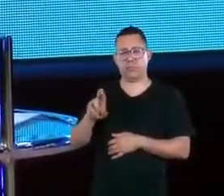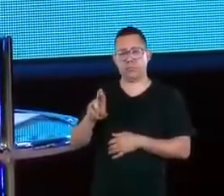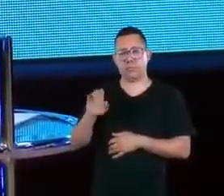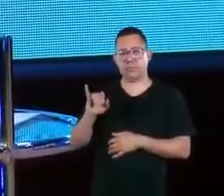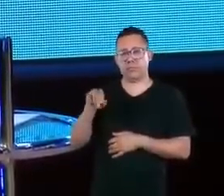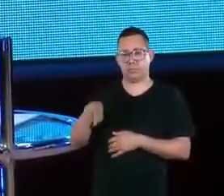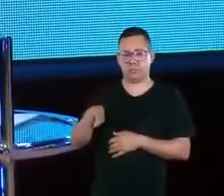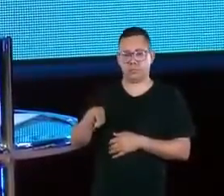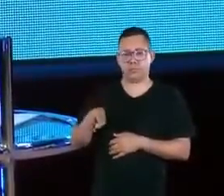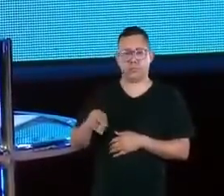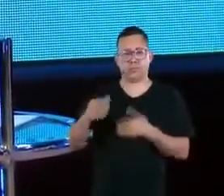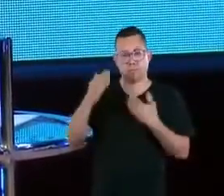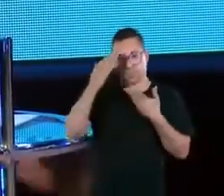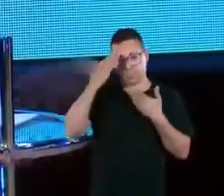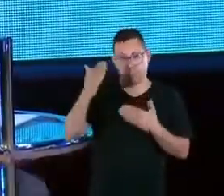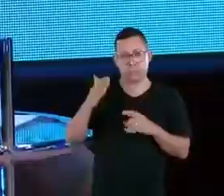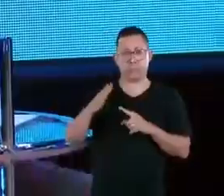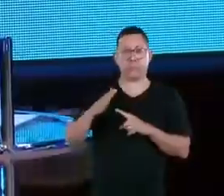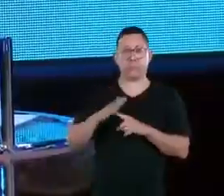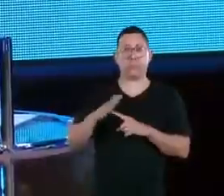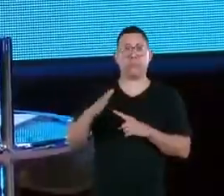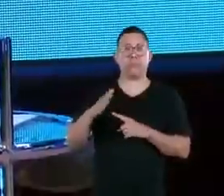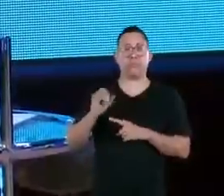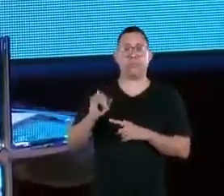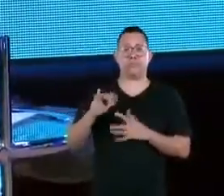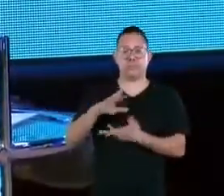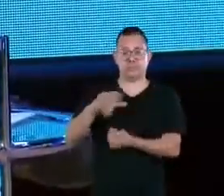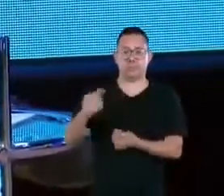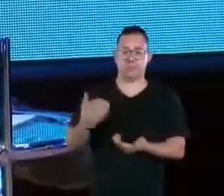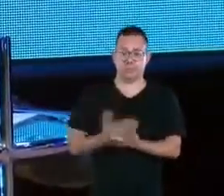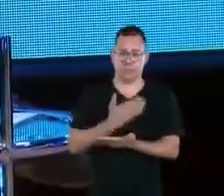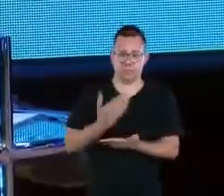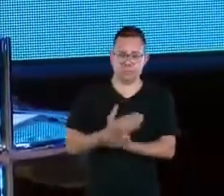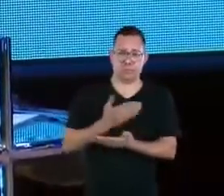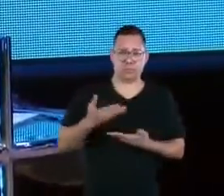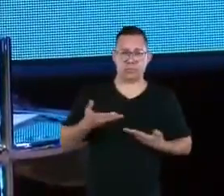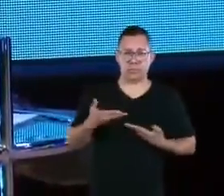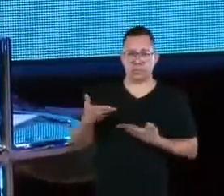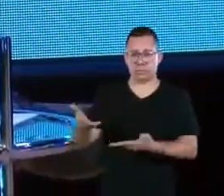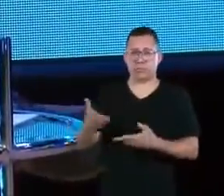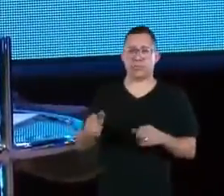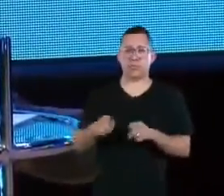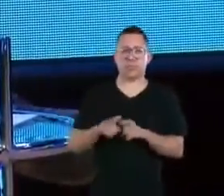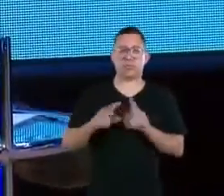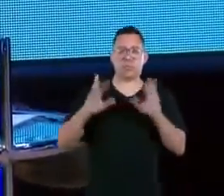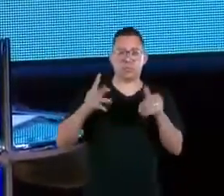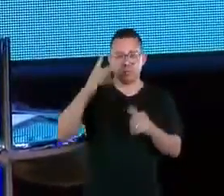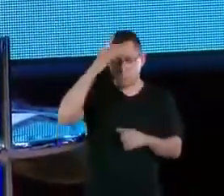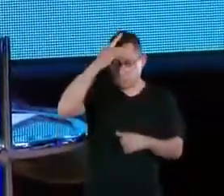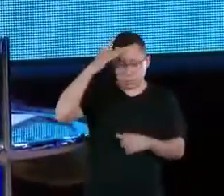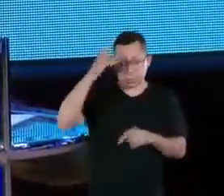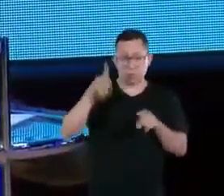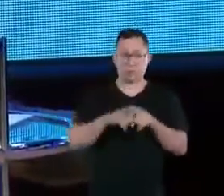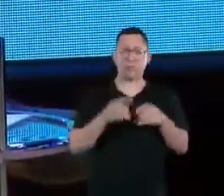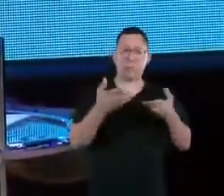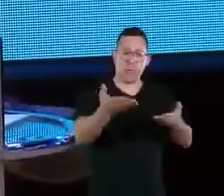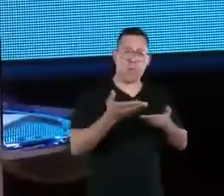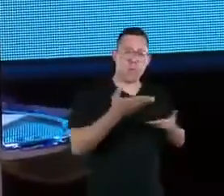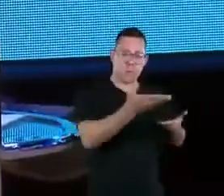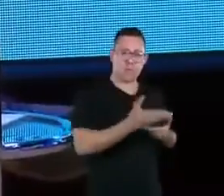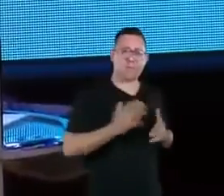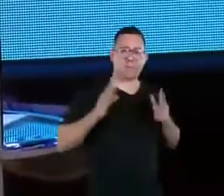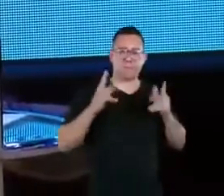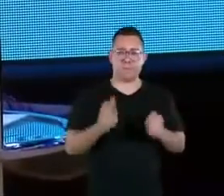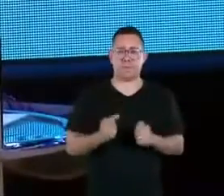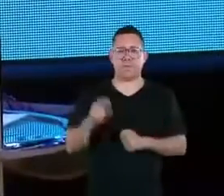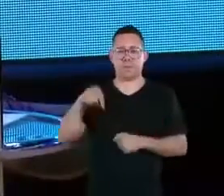agradecer o convite da feira e também agradecer a nossa plateia virtual, os nossos convidados,